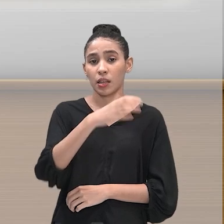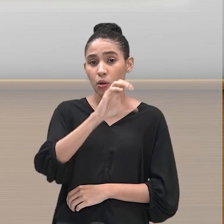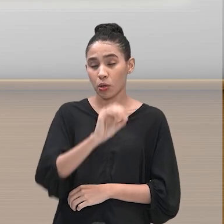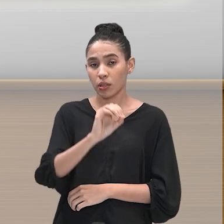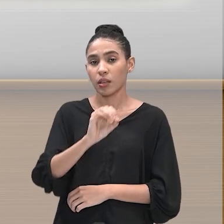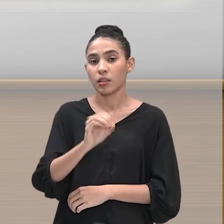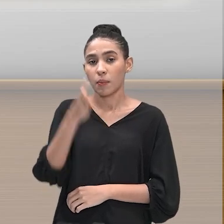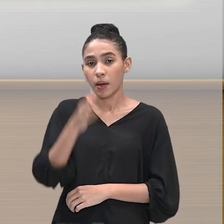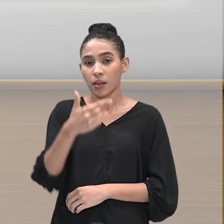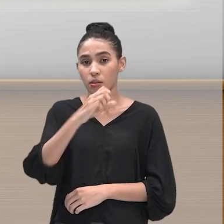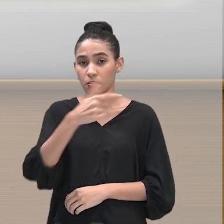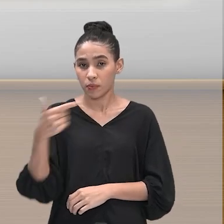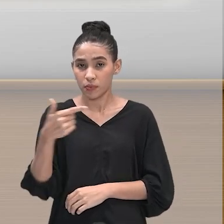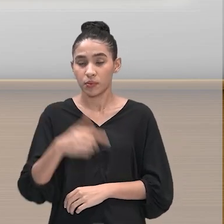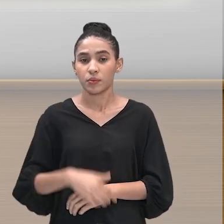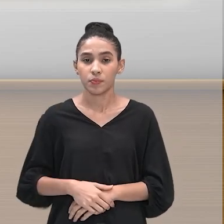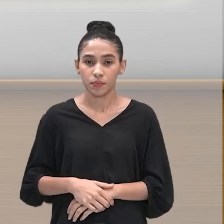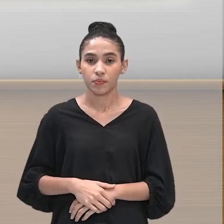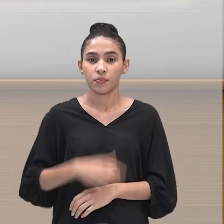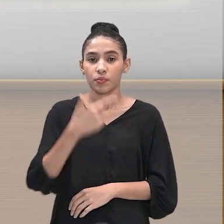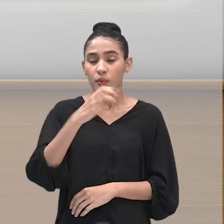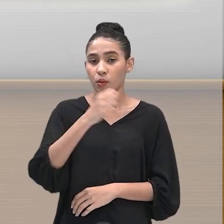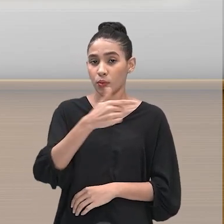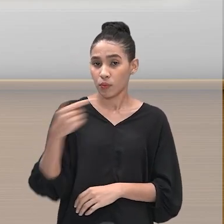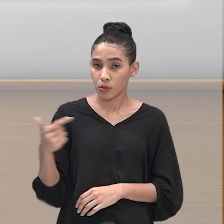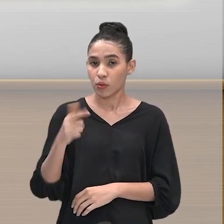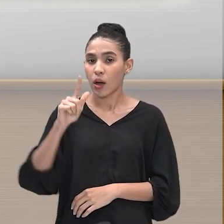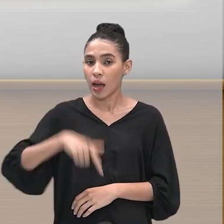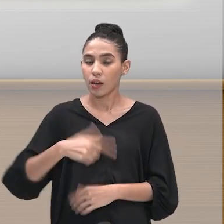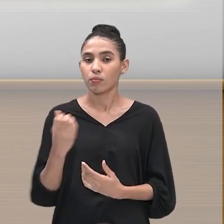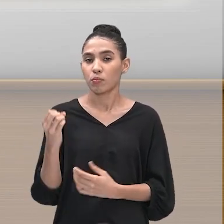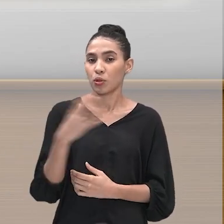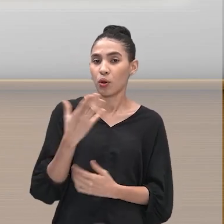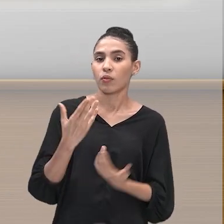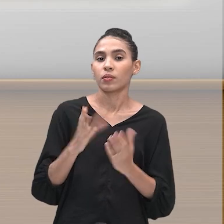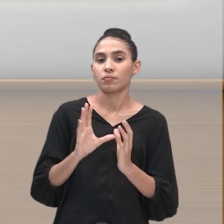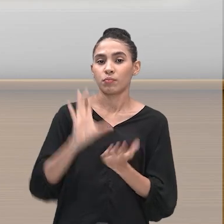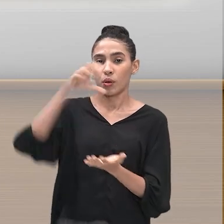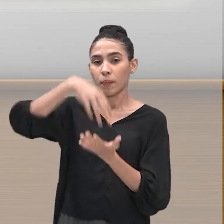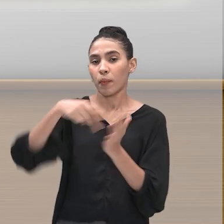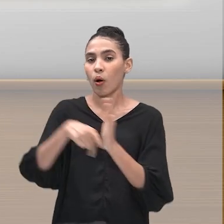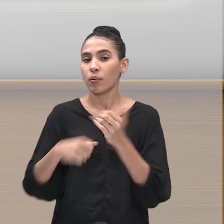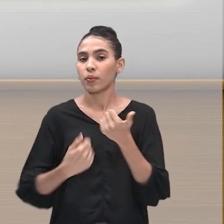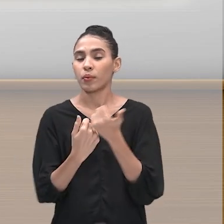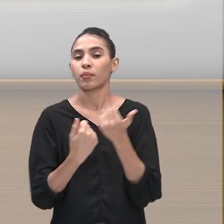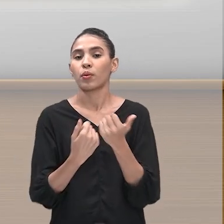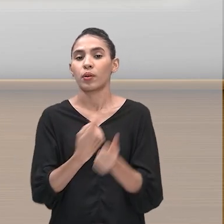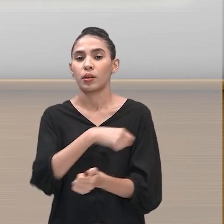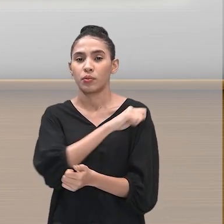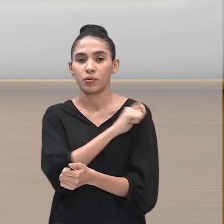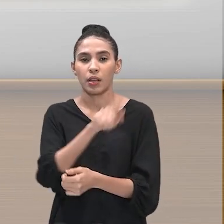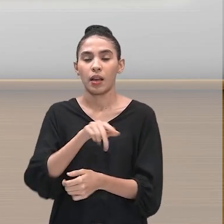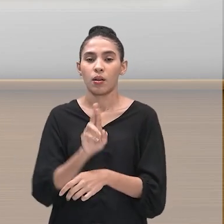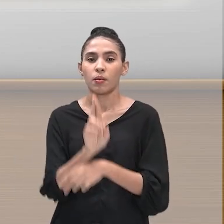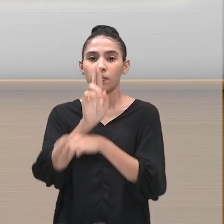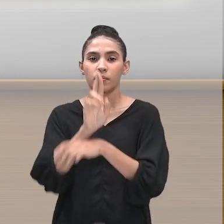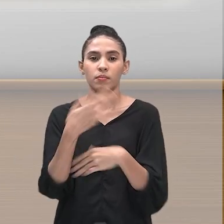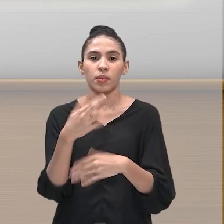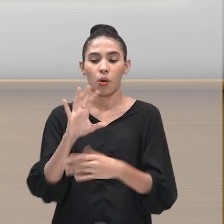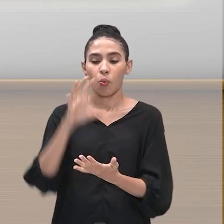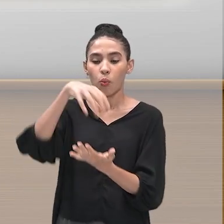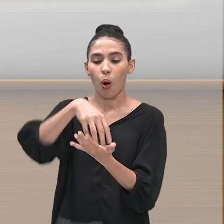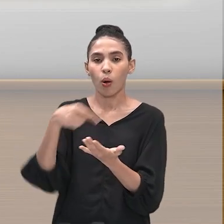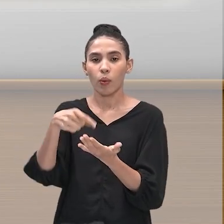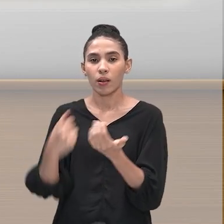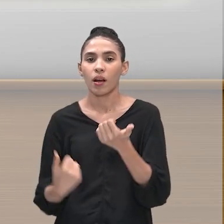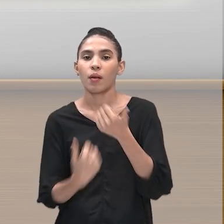a última atualização aí que nós tivemos sobre essa lei do Grêmio Estudantil, e ele é o quê? Um representante, é um órgão de